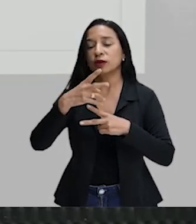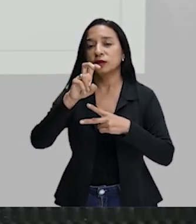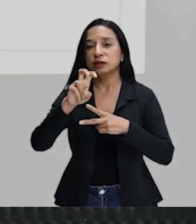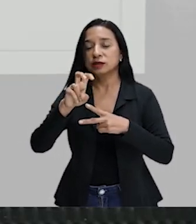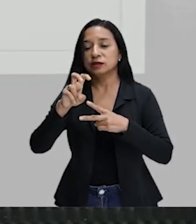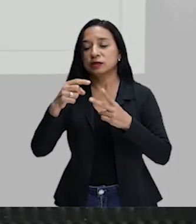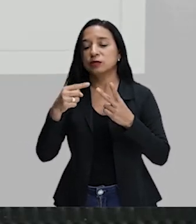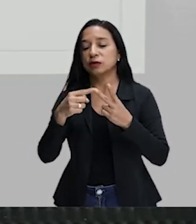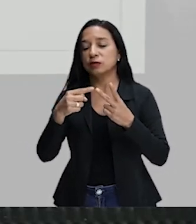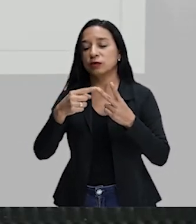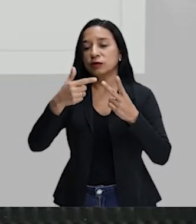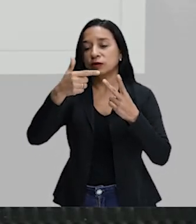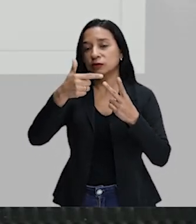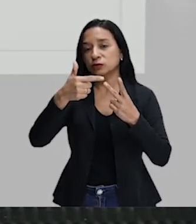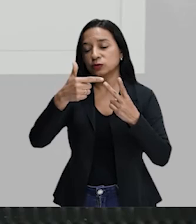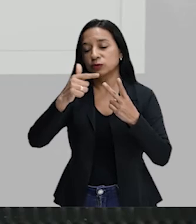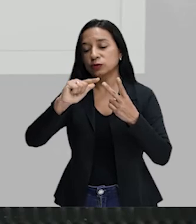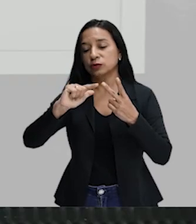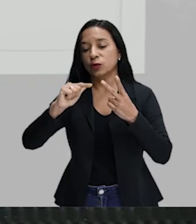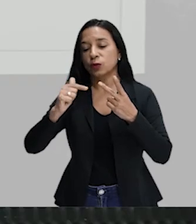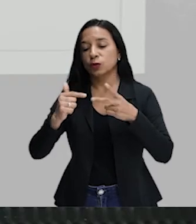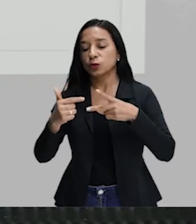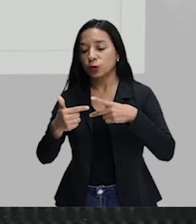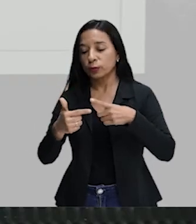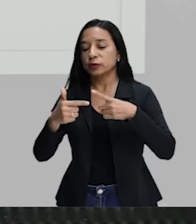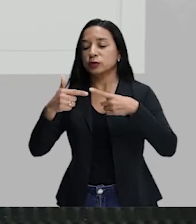de 2 sobre 2.